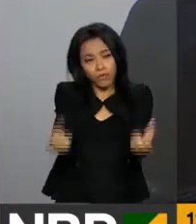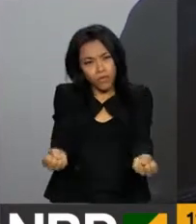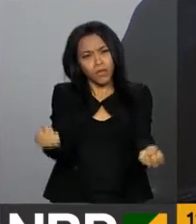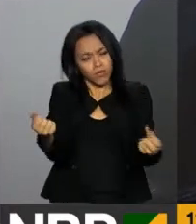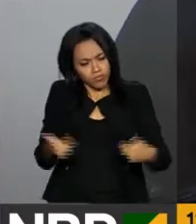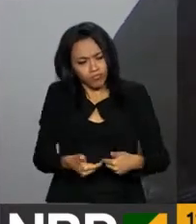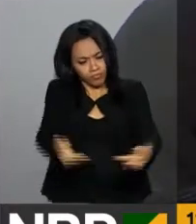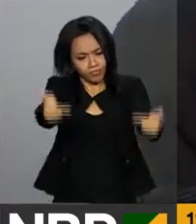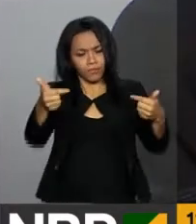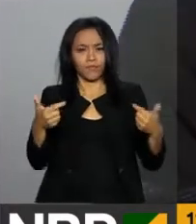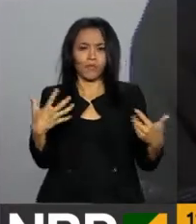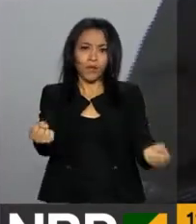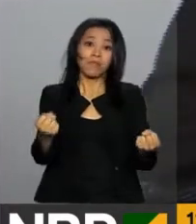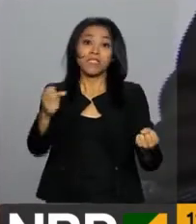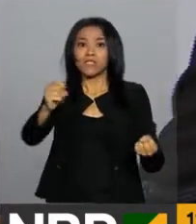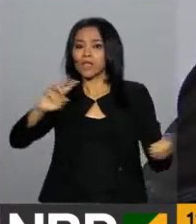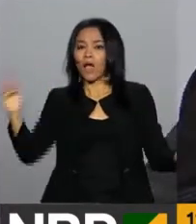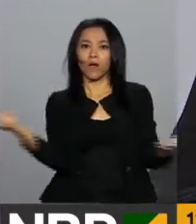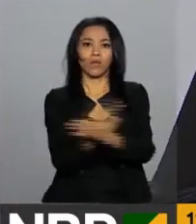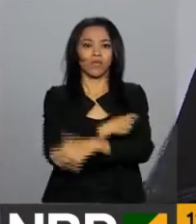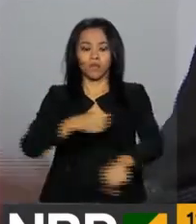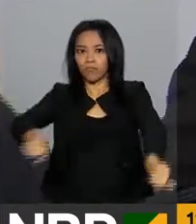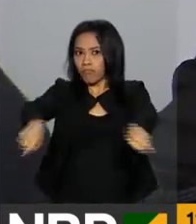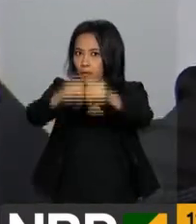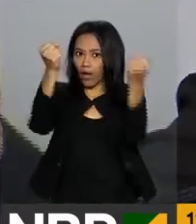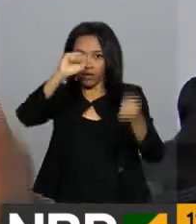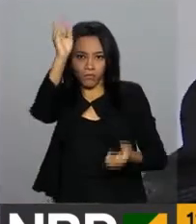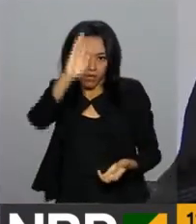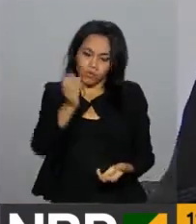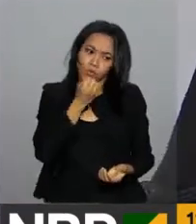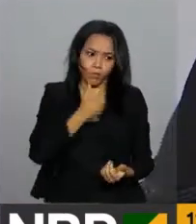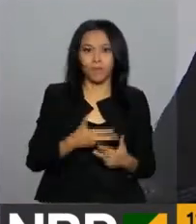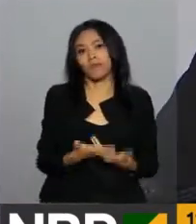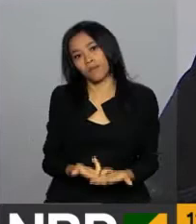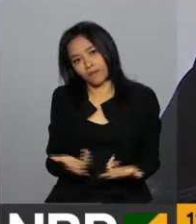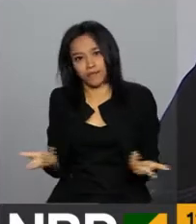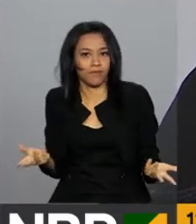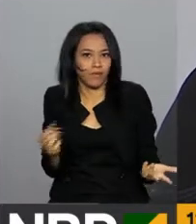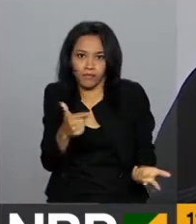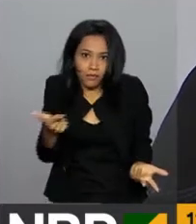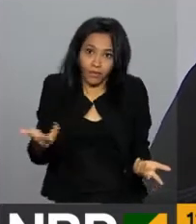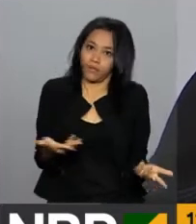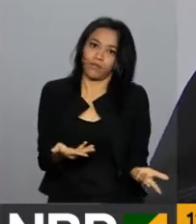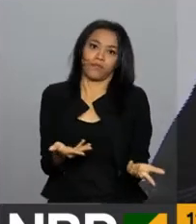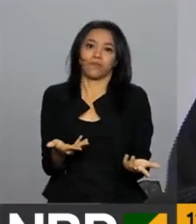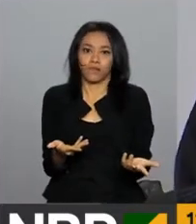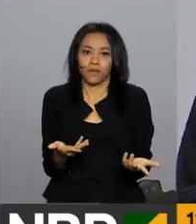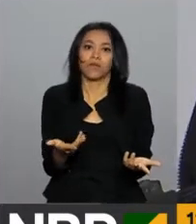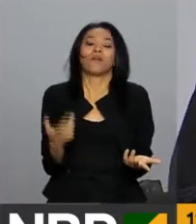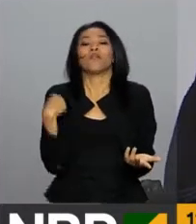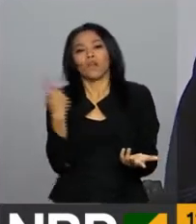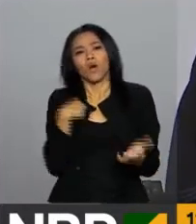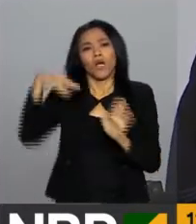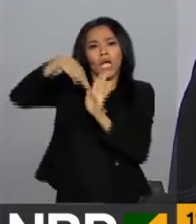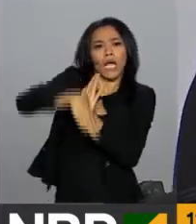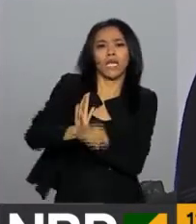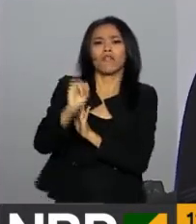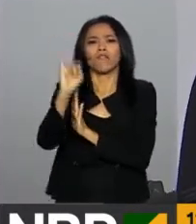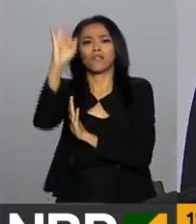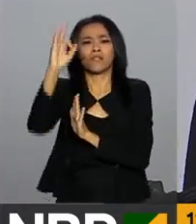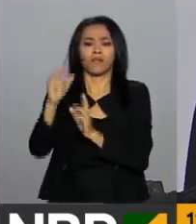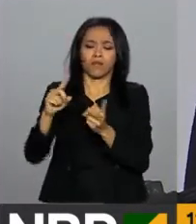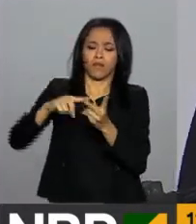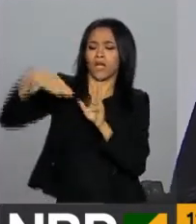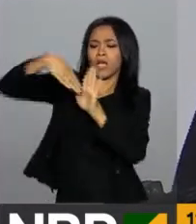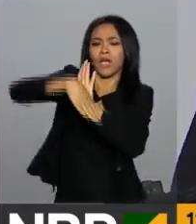frente se nós tivesse uma desgraça absoluta no país muito bem paciência não estamos nos senhores nós estamos caindo a inflação caindo juros